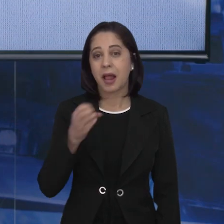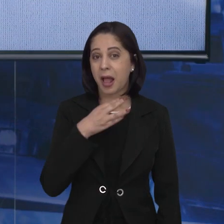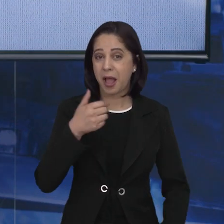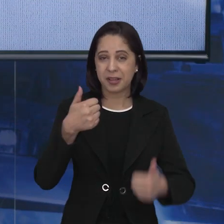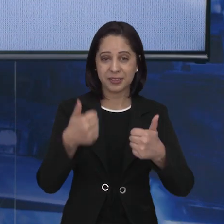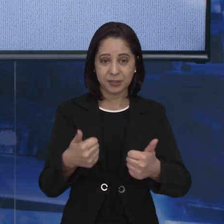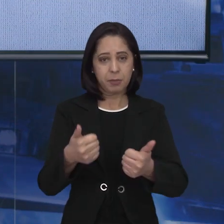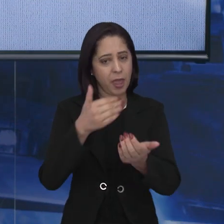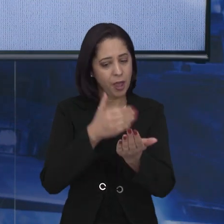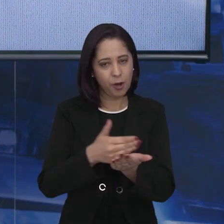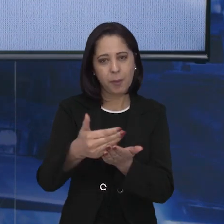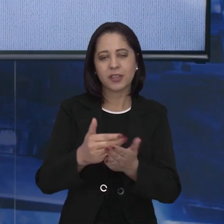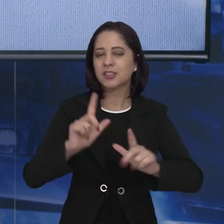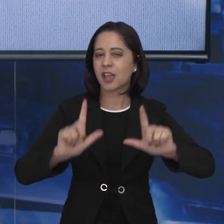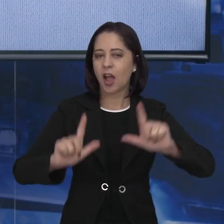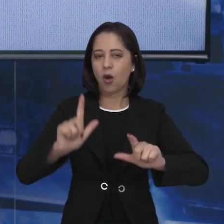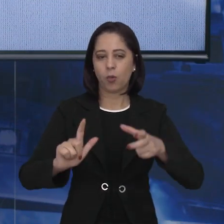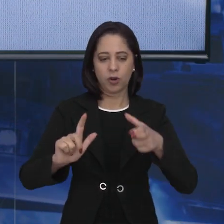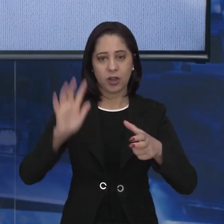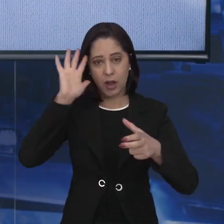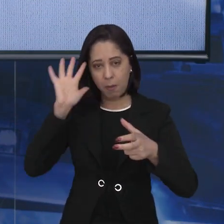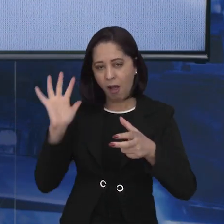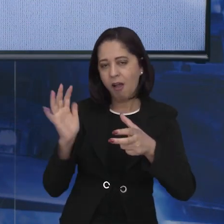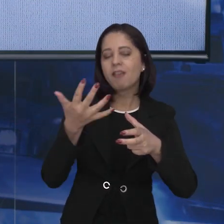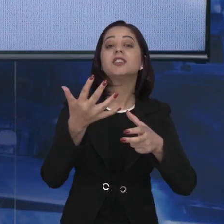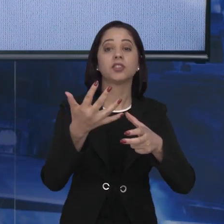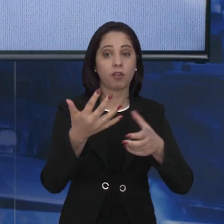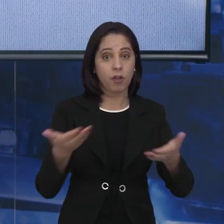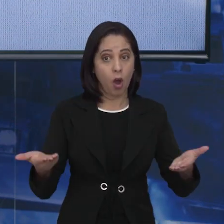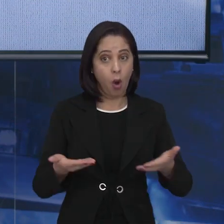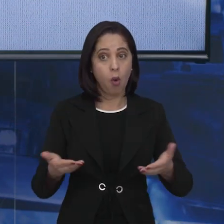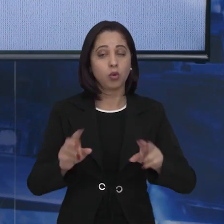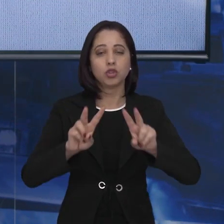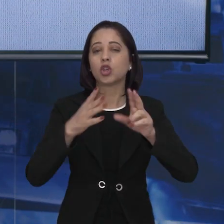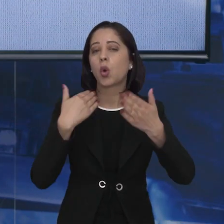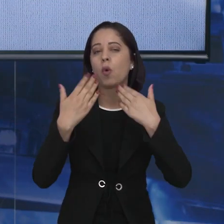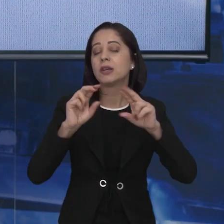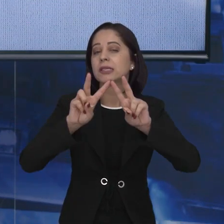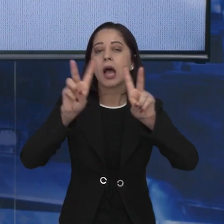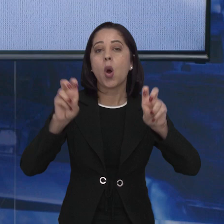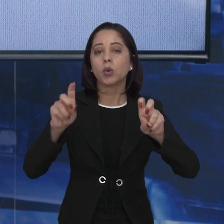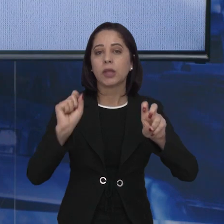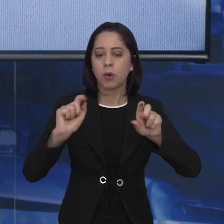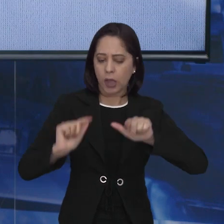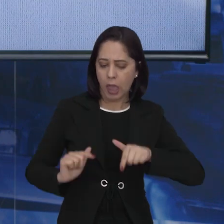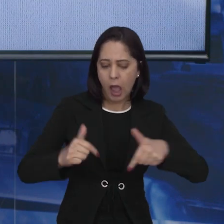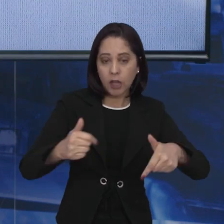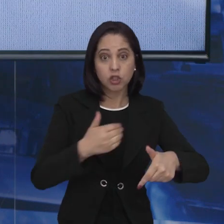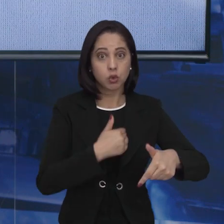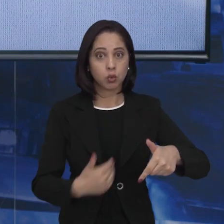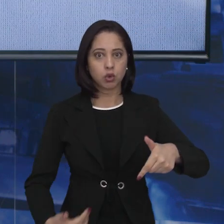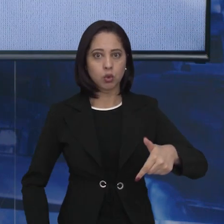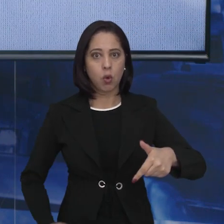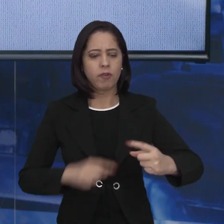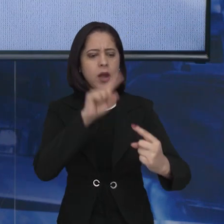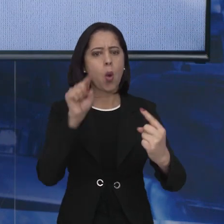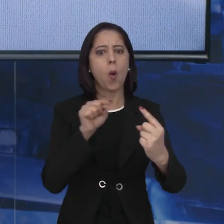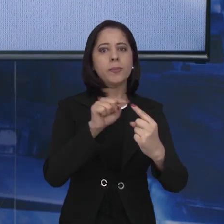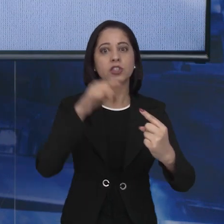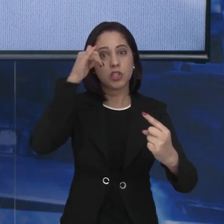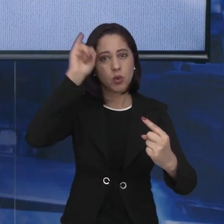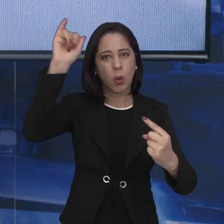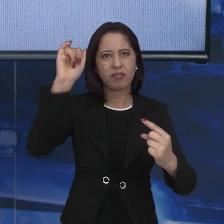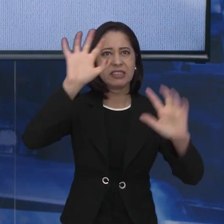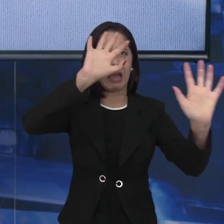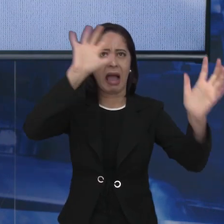Olá, tudo bem com você? Começa agora mais um Ação Parlamentar e hoje a gente fala sobre políticas públicas de prevenção